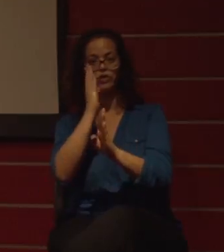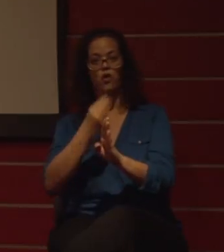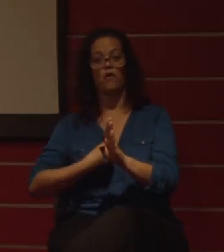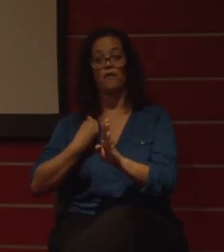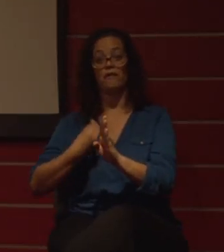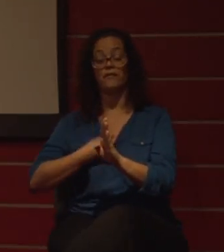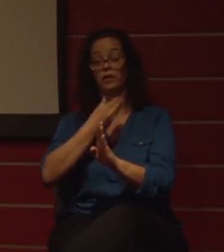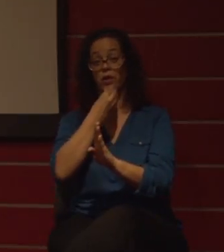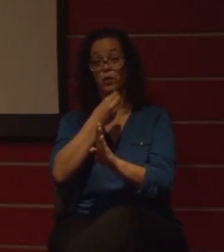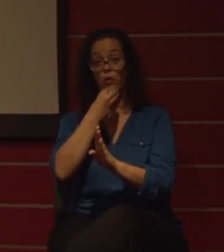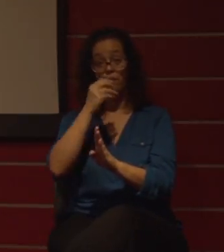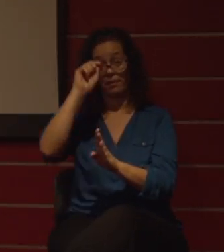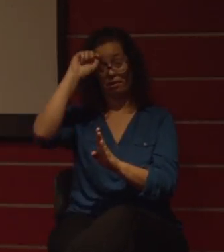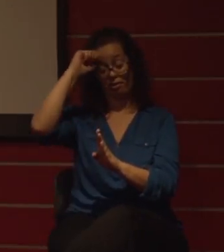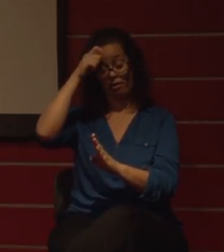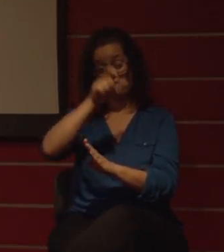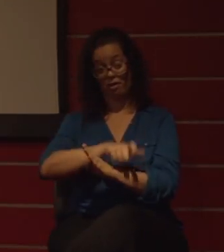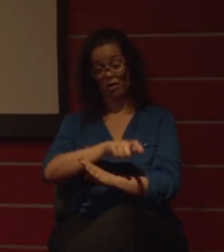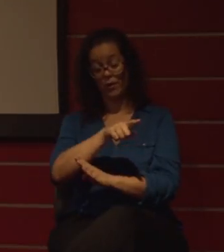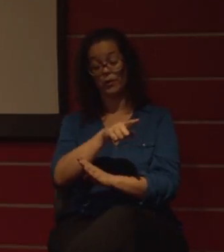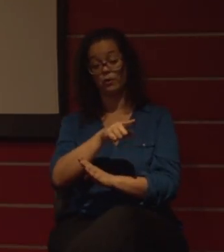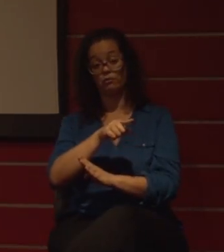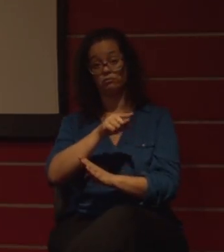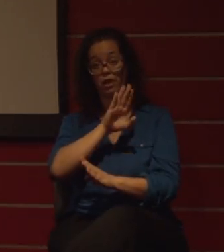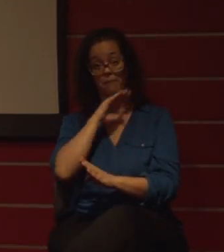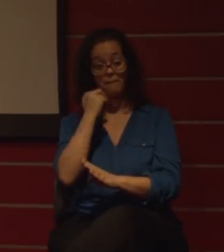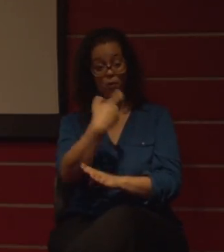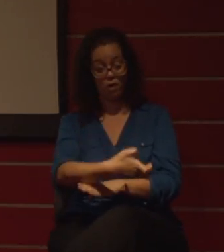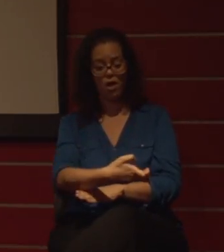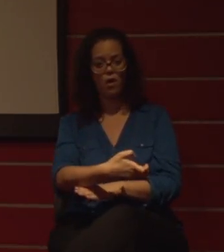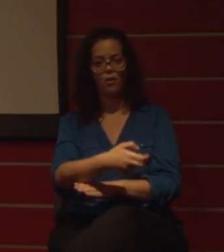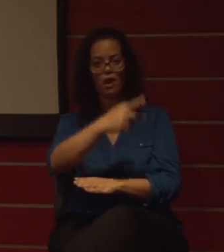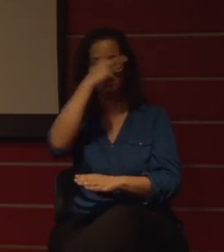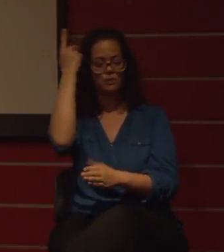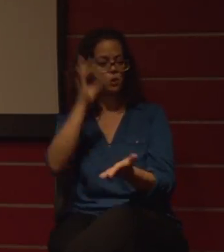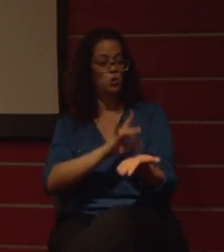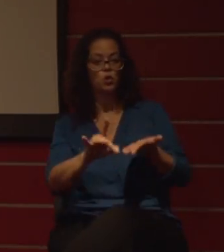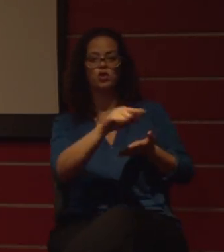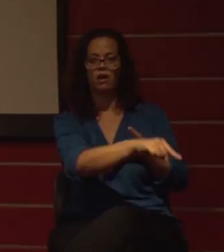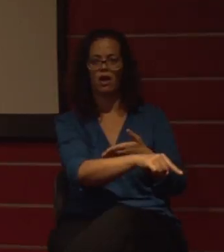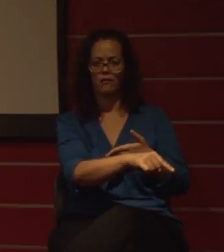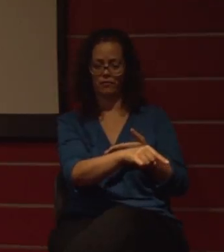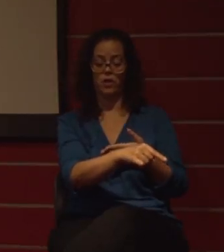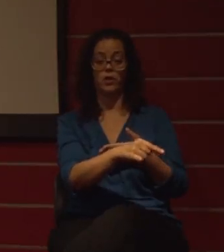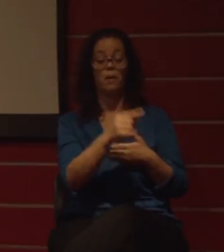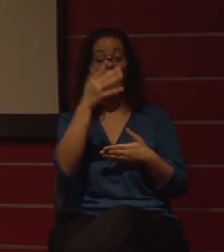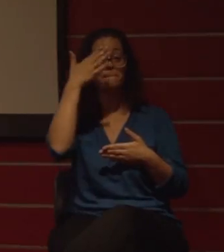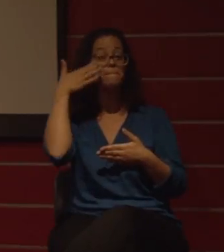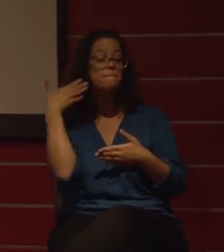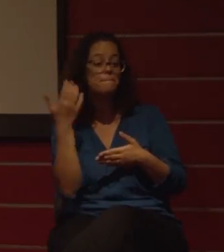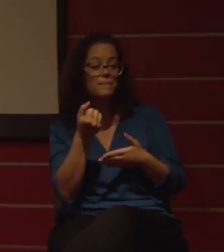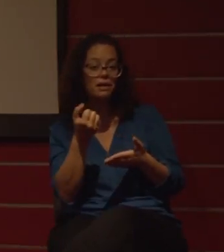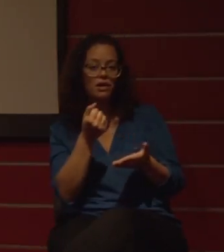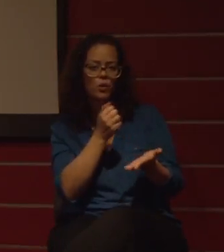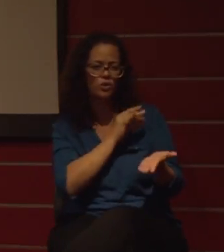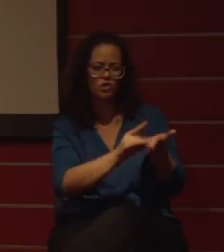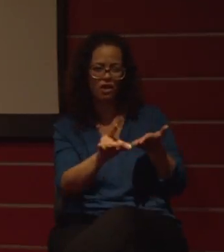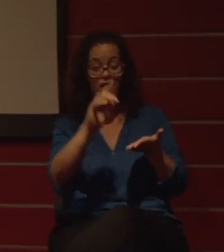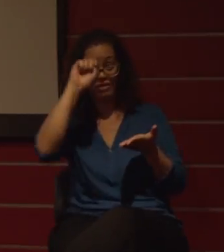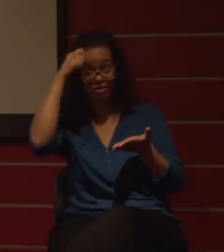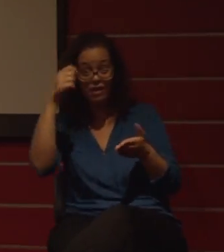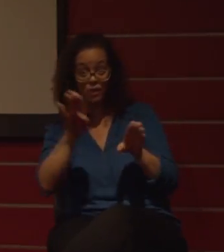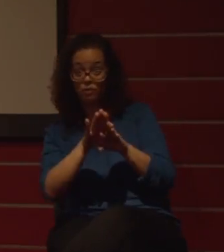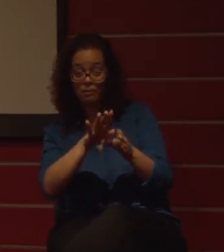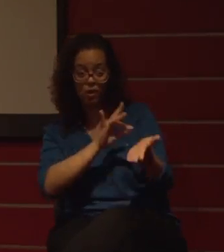era que era alguém bem peculiar né era um cara que era odiado tanto por brancos quanto por negros porque ele dizia que